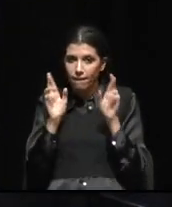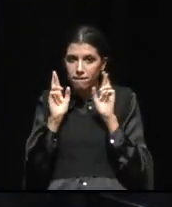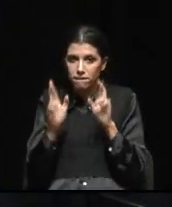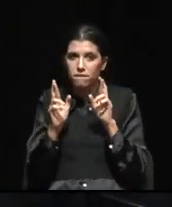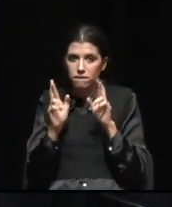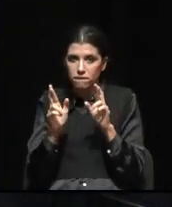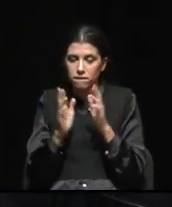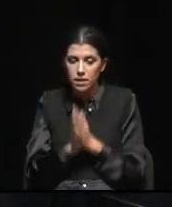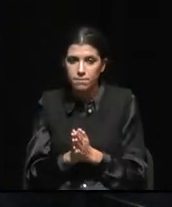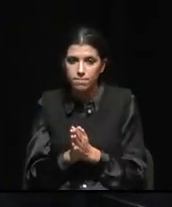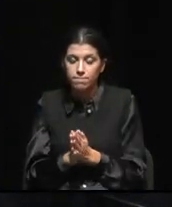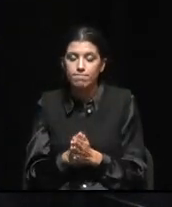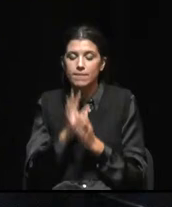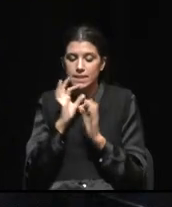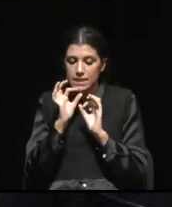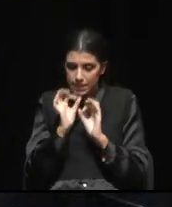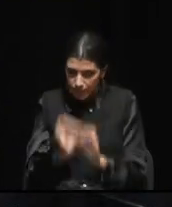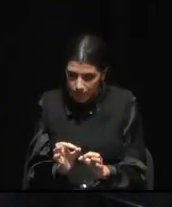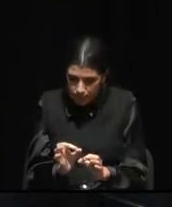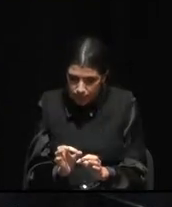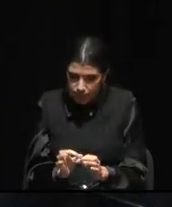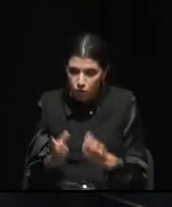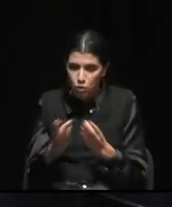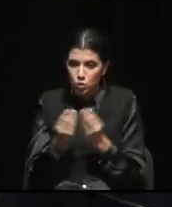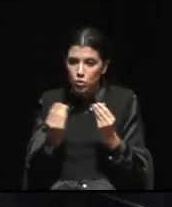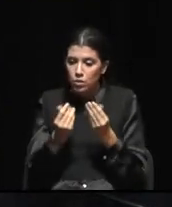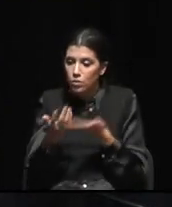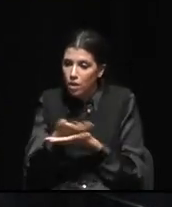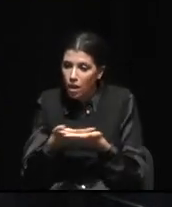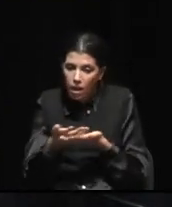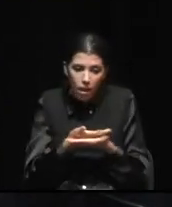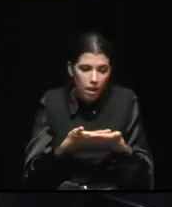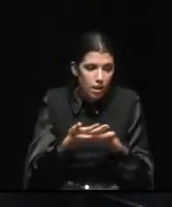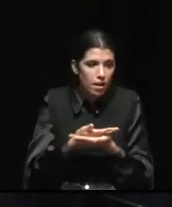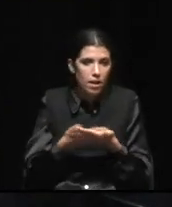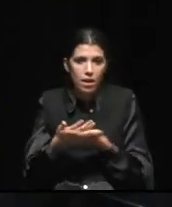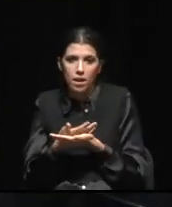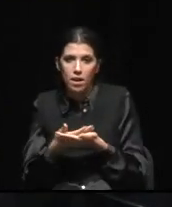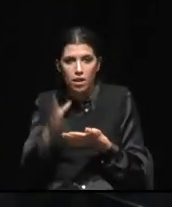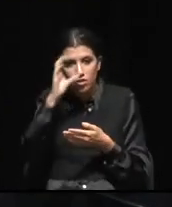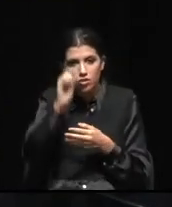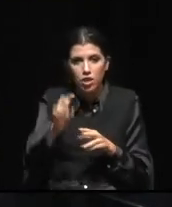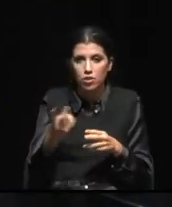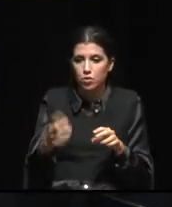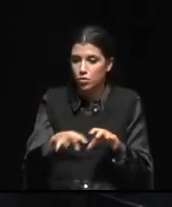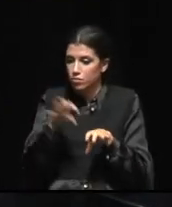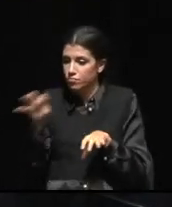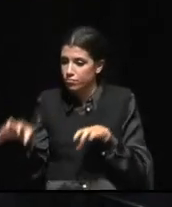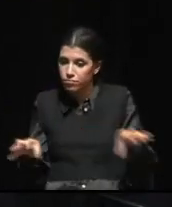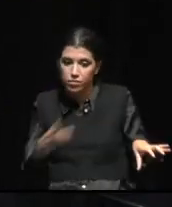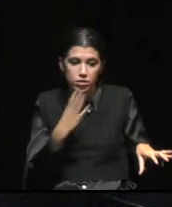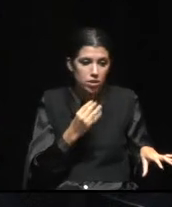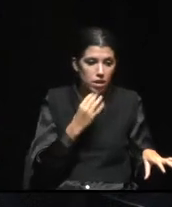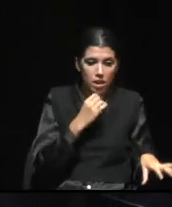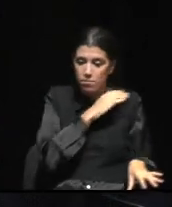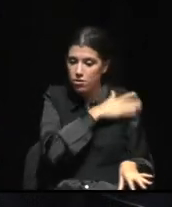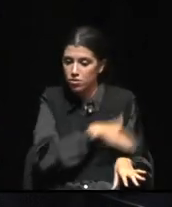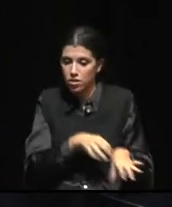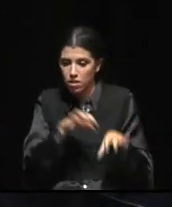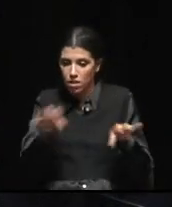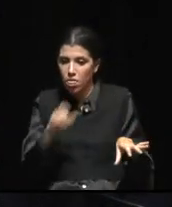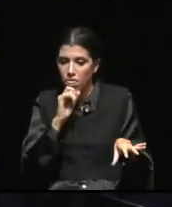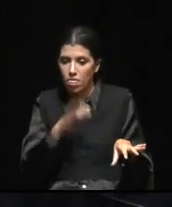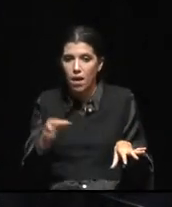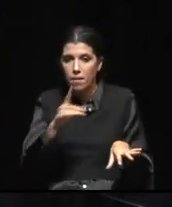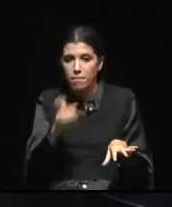permanente estamos certos com só uma solução negociada acente na existência dois estados Israel e Palestina pode assegurar uma